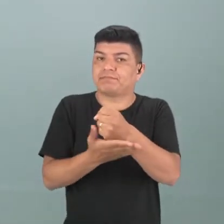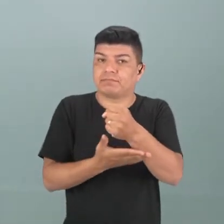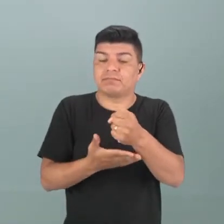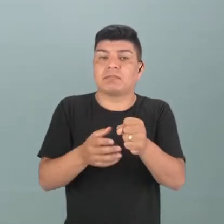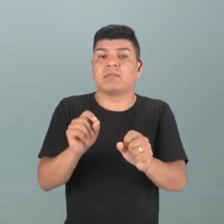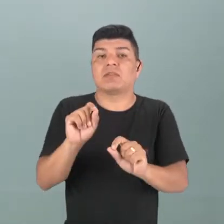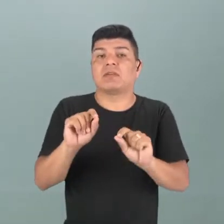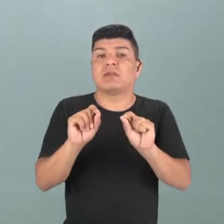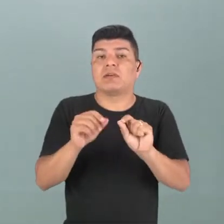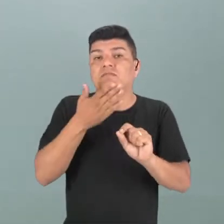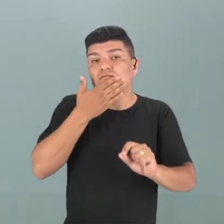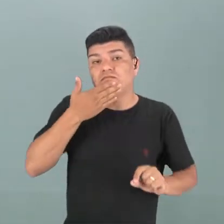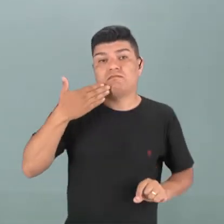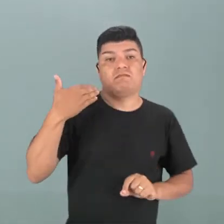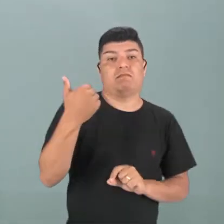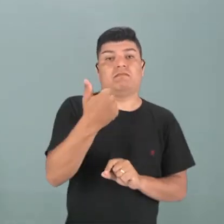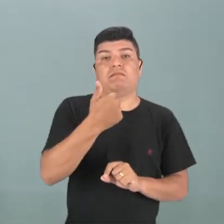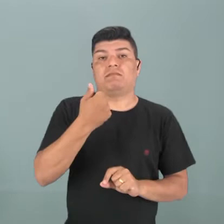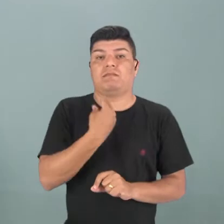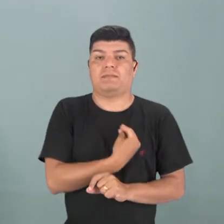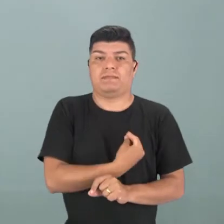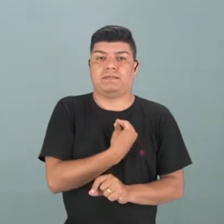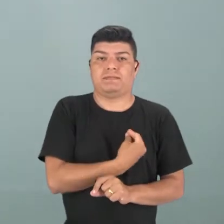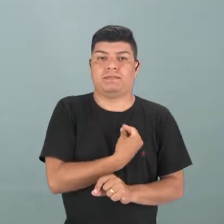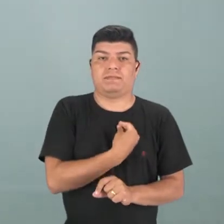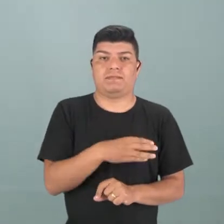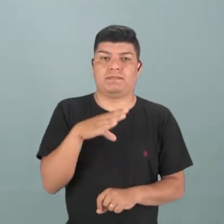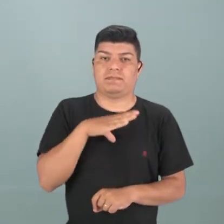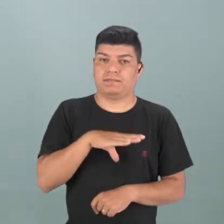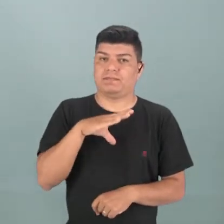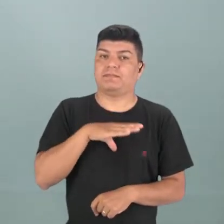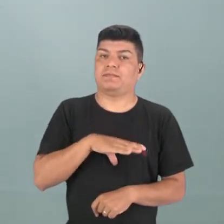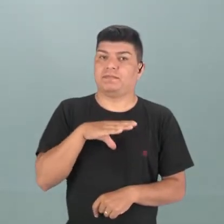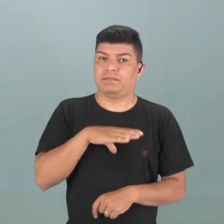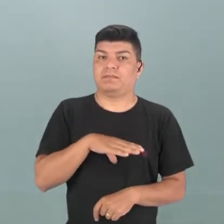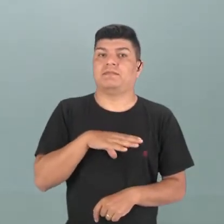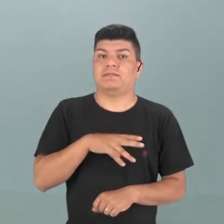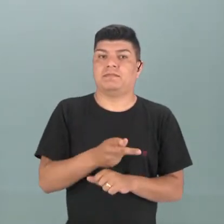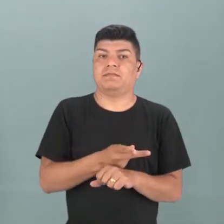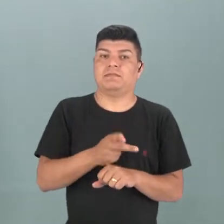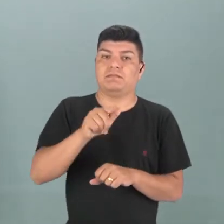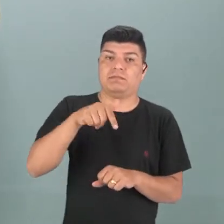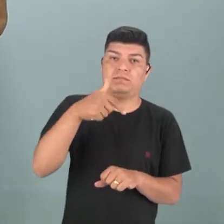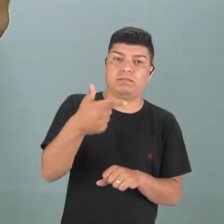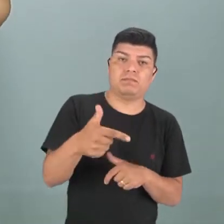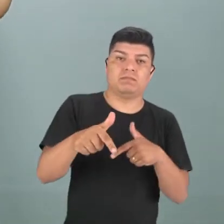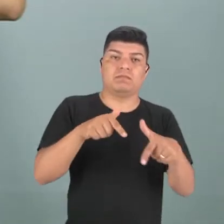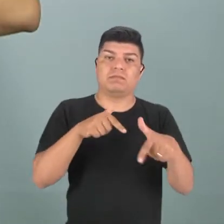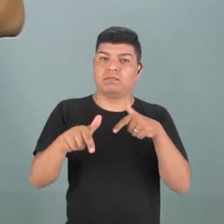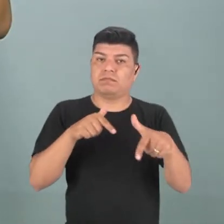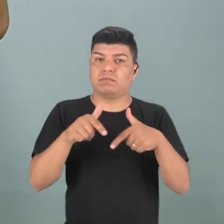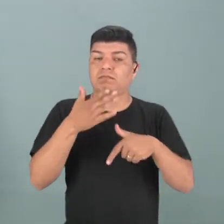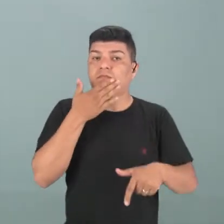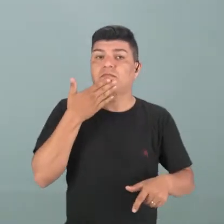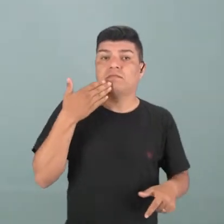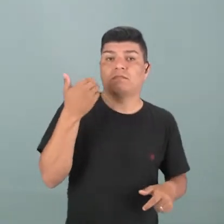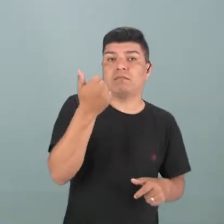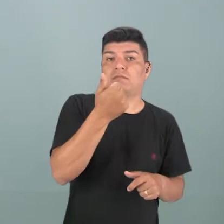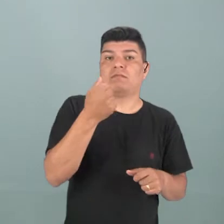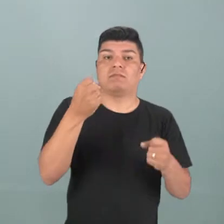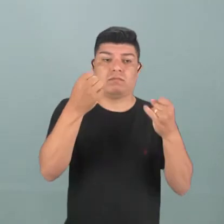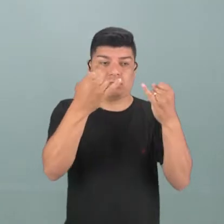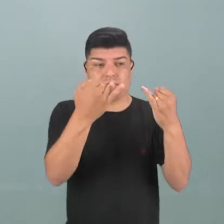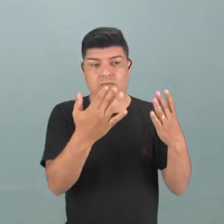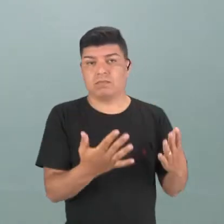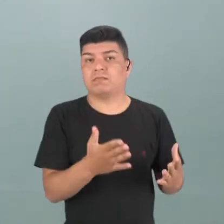para melhorar a sua vida nas grandes cidades, né? Em busca de outros tipos de emprego, porque a gente já até falou sobre isso